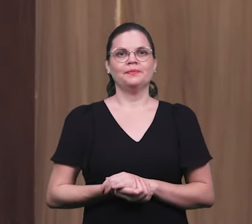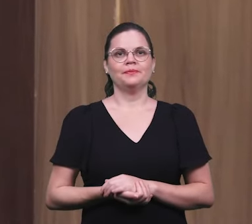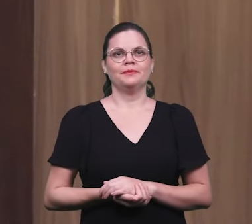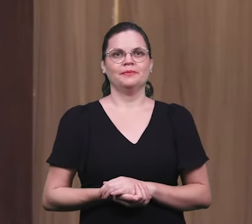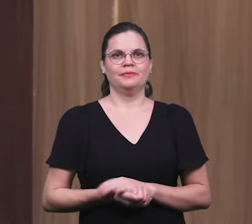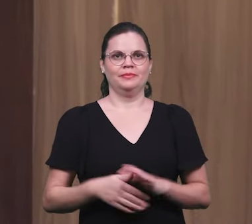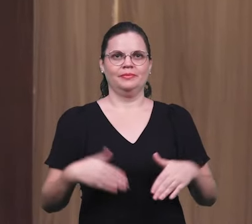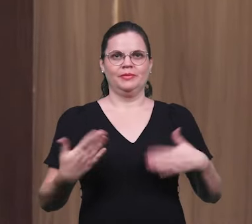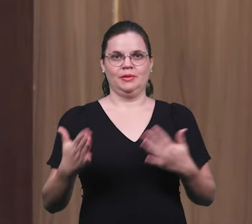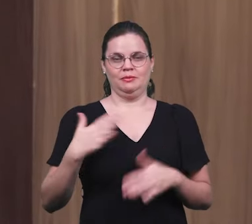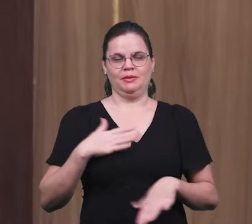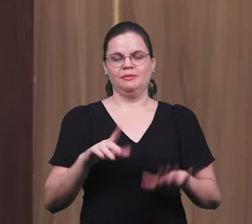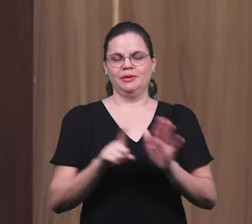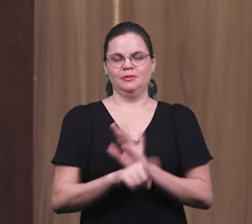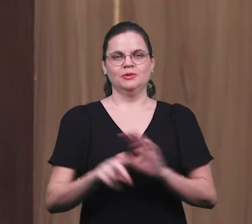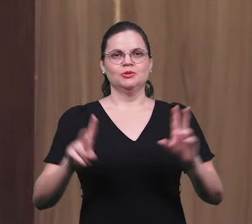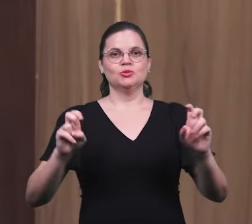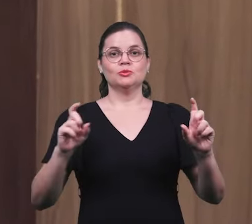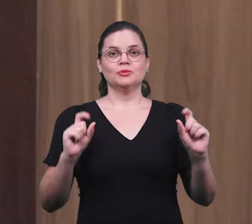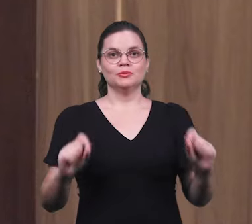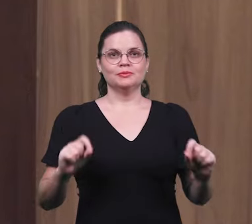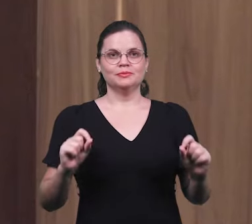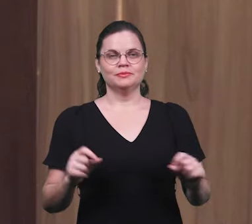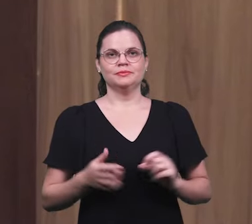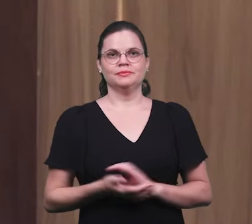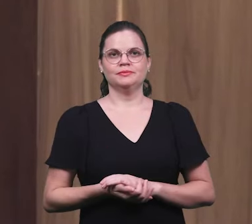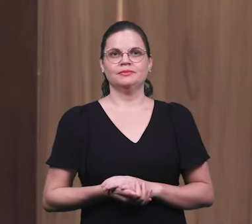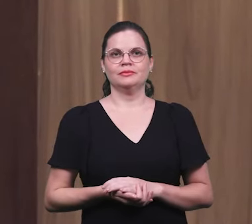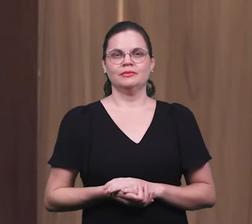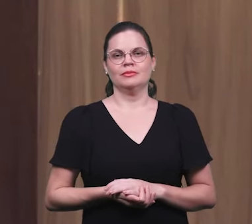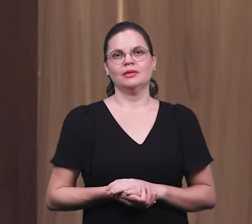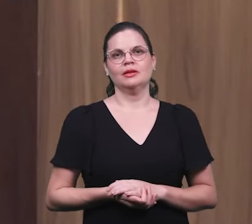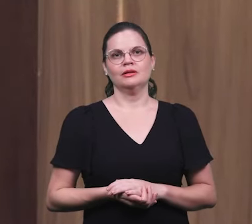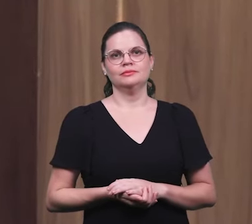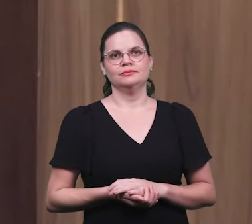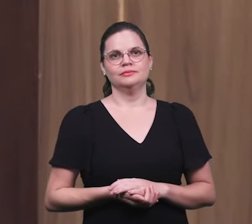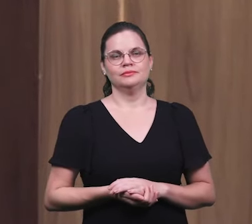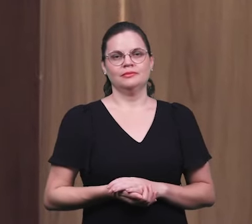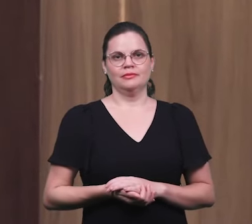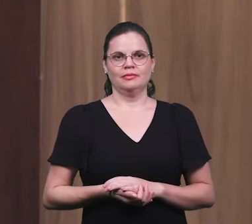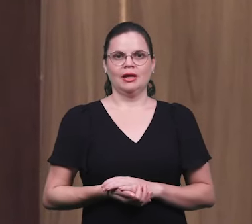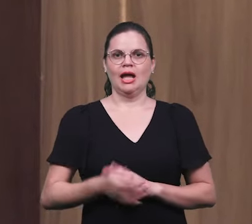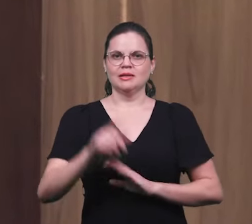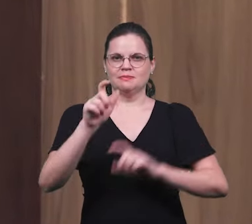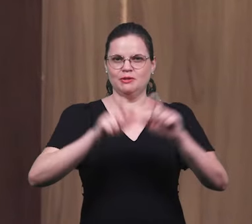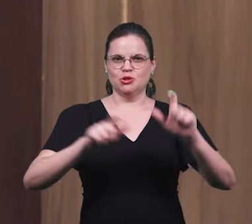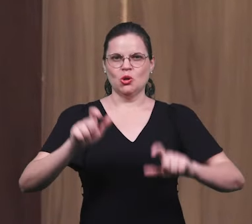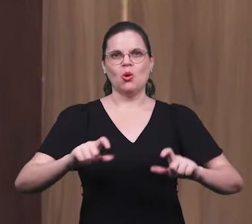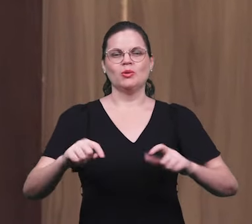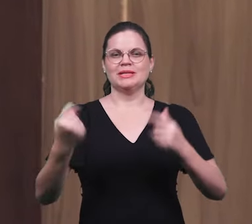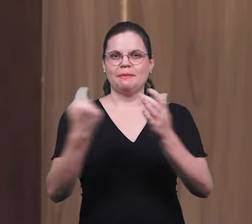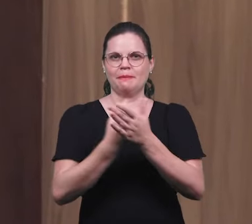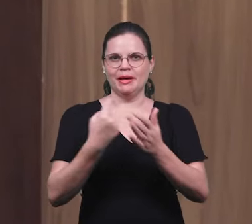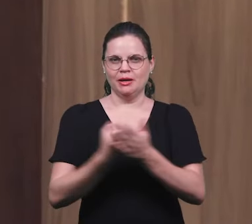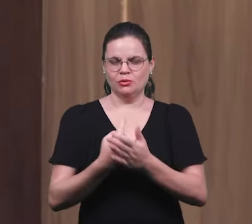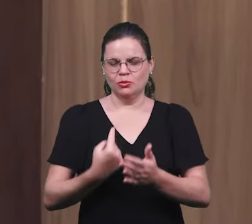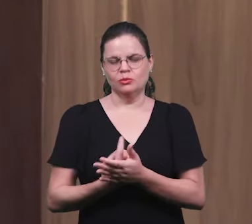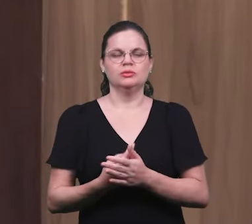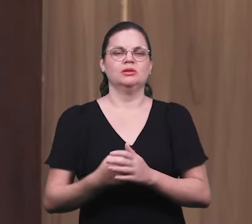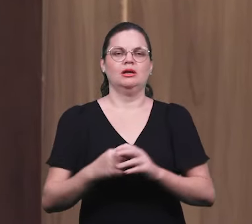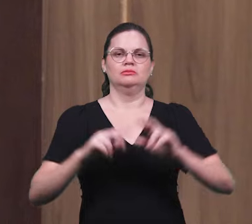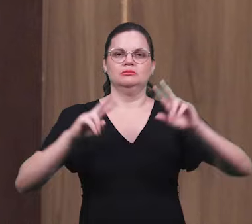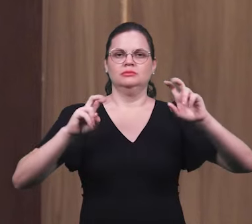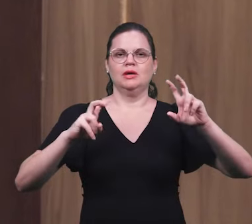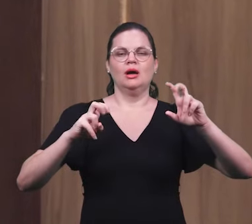Pastor, a minha pergunta é como que nós podemos responder com sabedoria e até com humildade